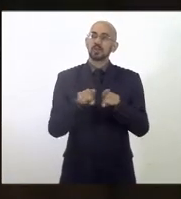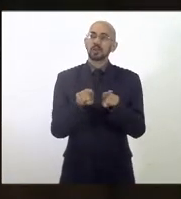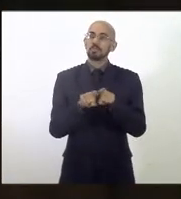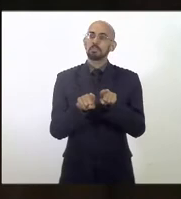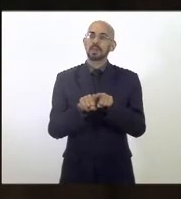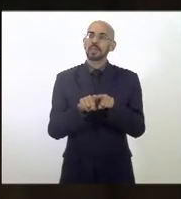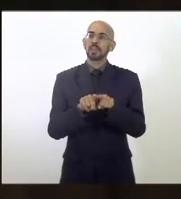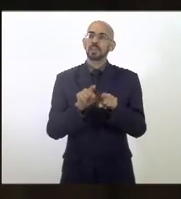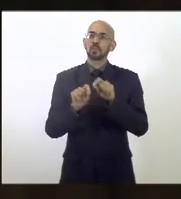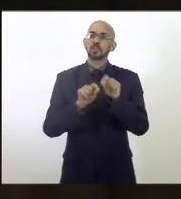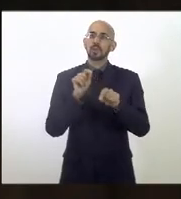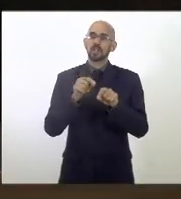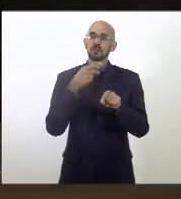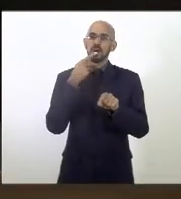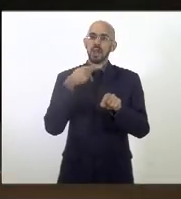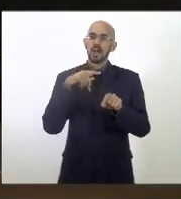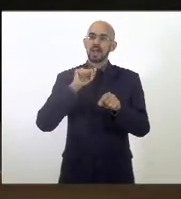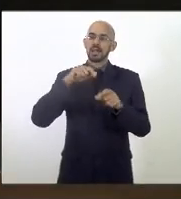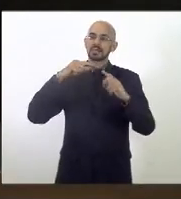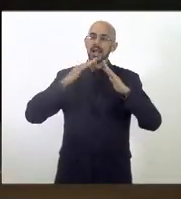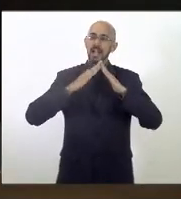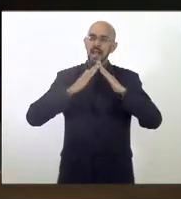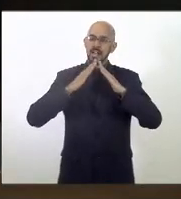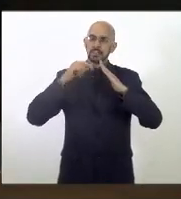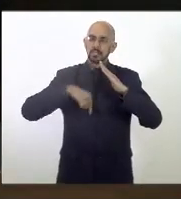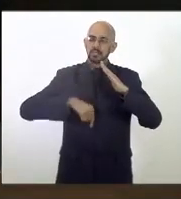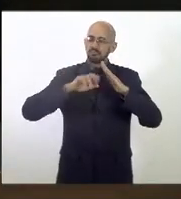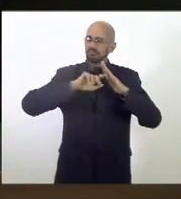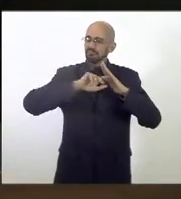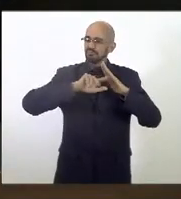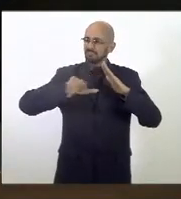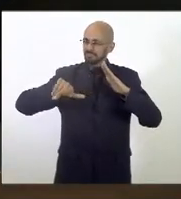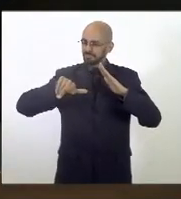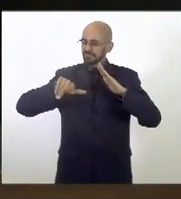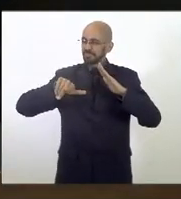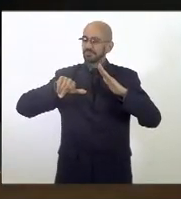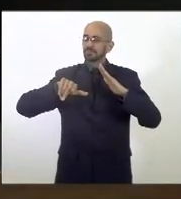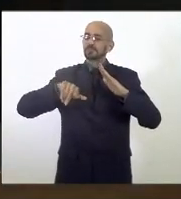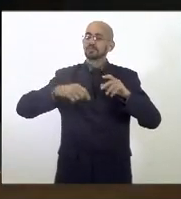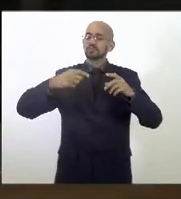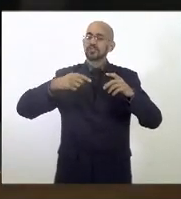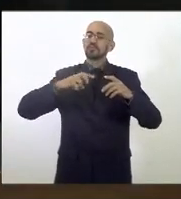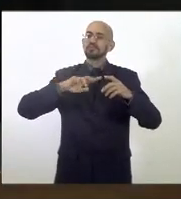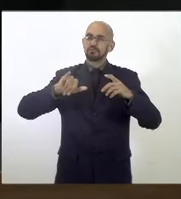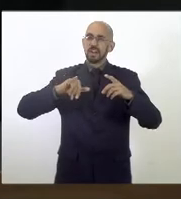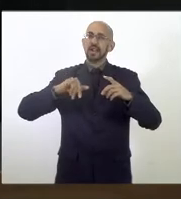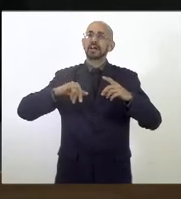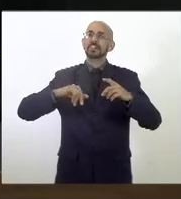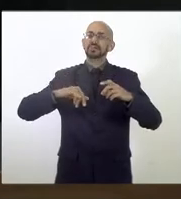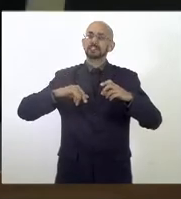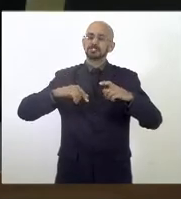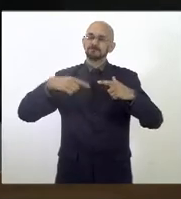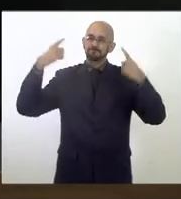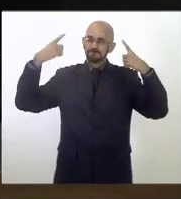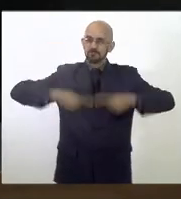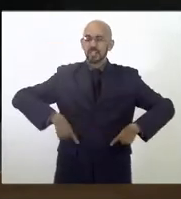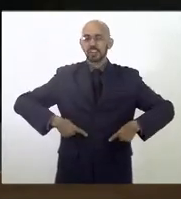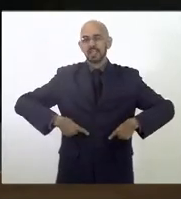vez, essa casa é plural, essa casa vai fazer os enfrentamentos dos desafios, sempre com